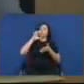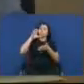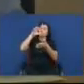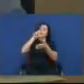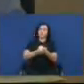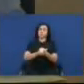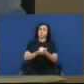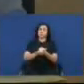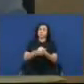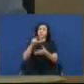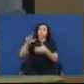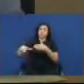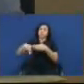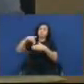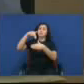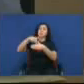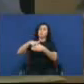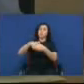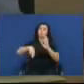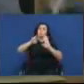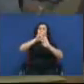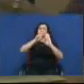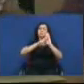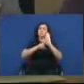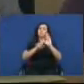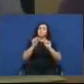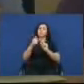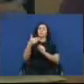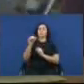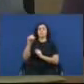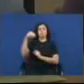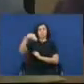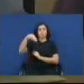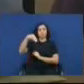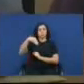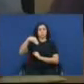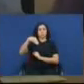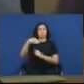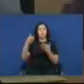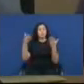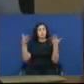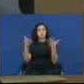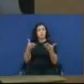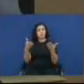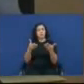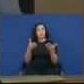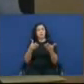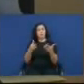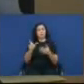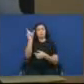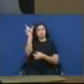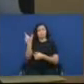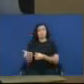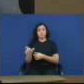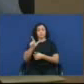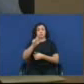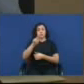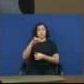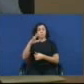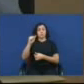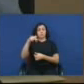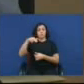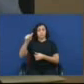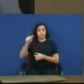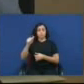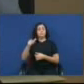certa antecedência. Para esta tribuna, o nosso regimento prevê o tempo de 10 minutos. É o caso reservado para a senhora Luciana.